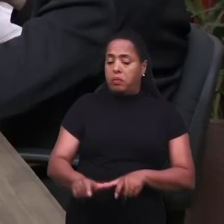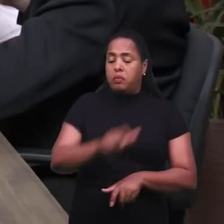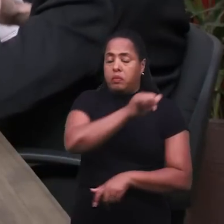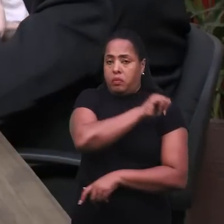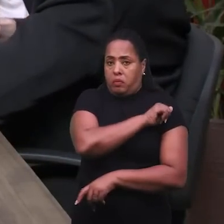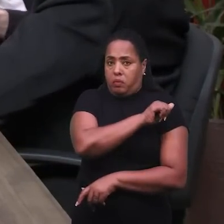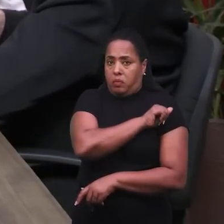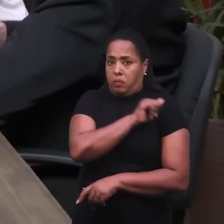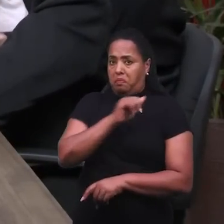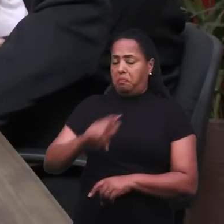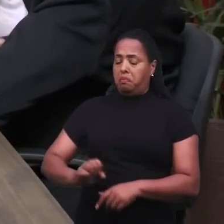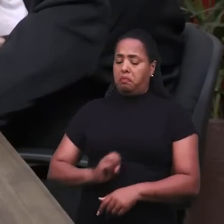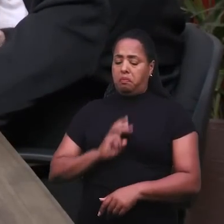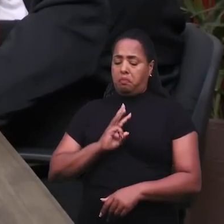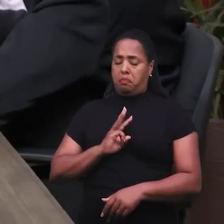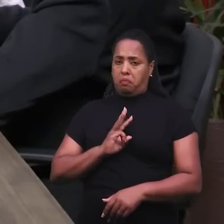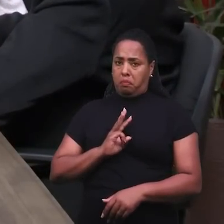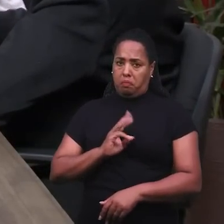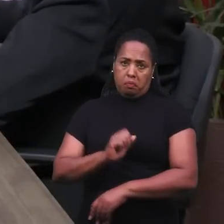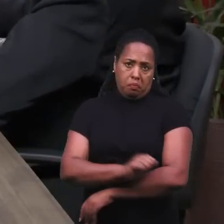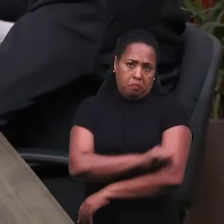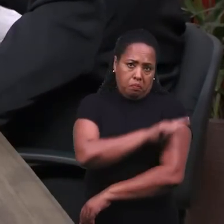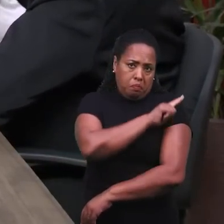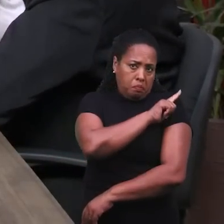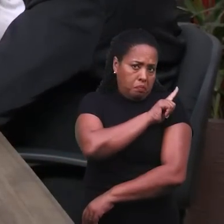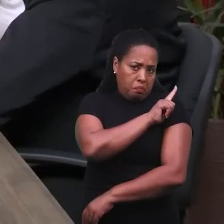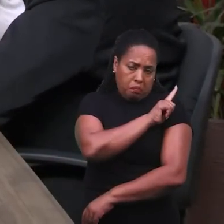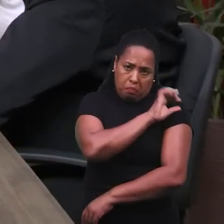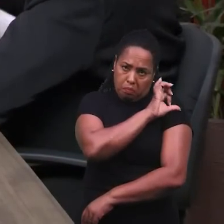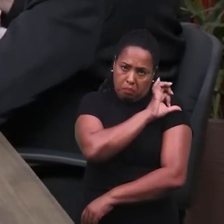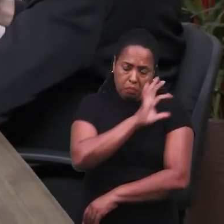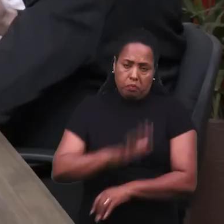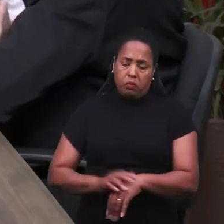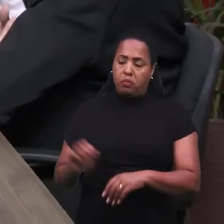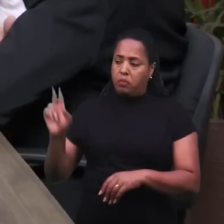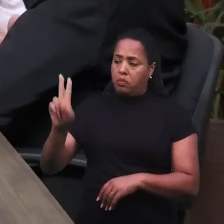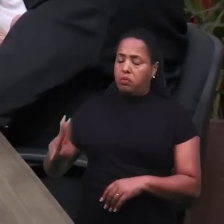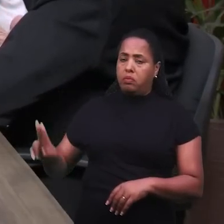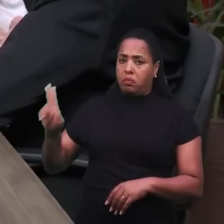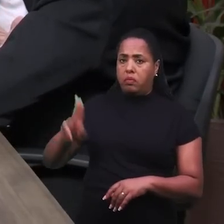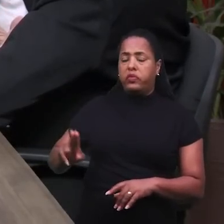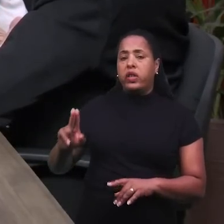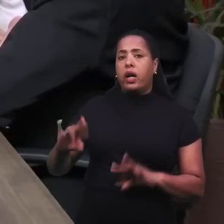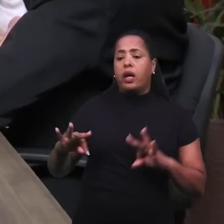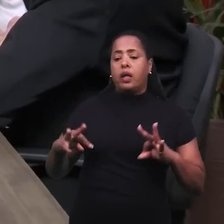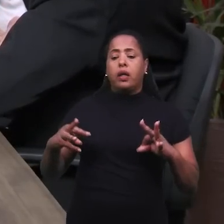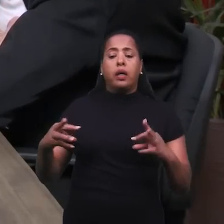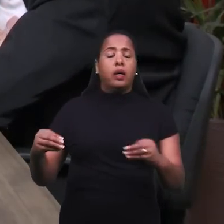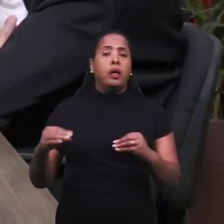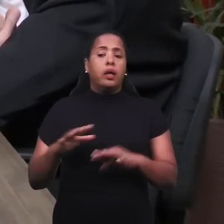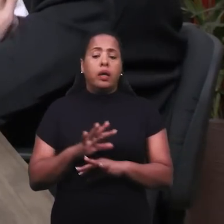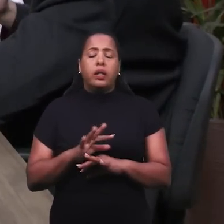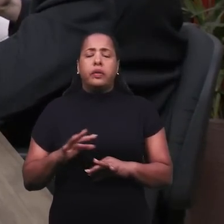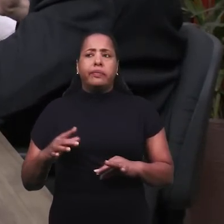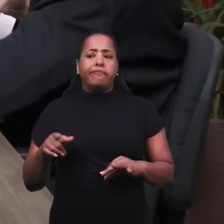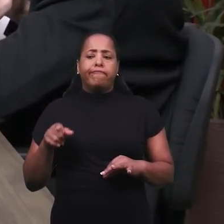o aluno, seja do ensino médio, do ensino fundamental, do ensino universitário,